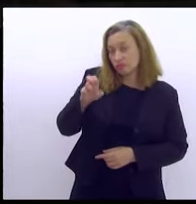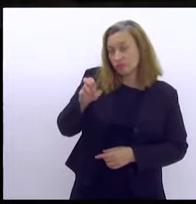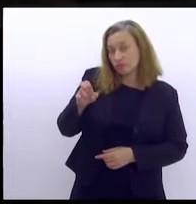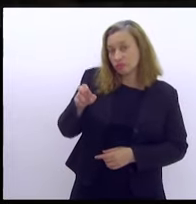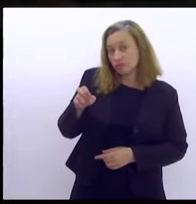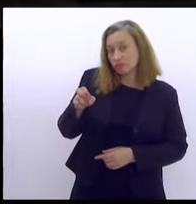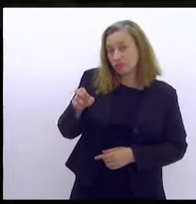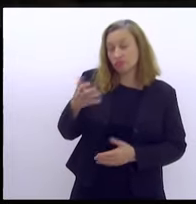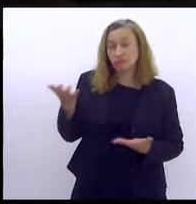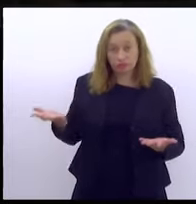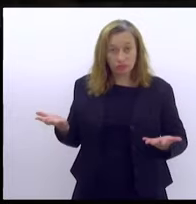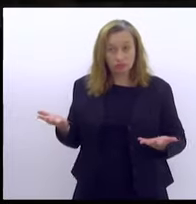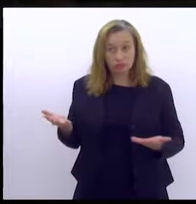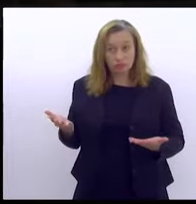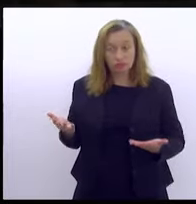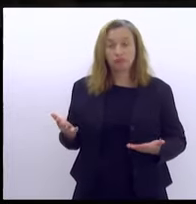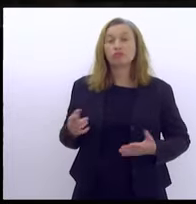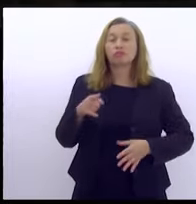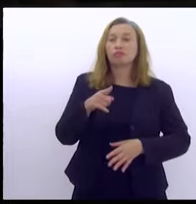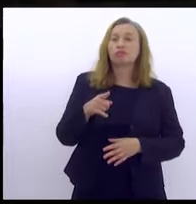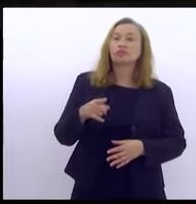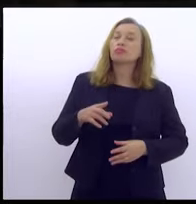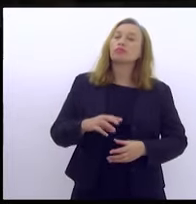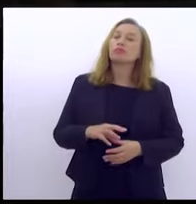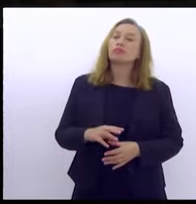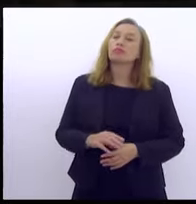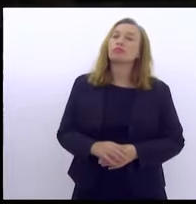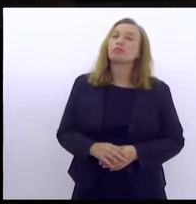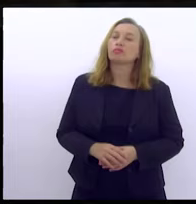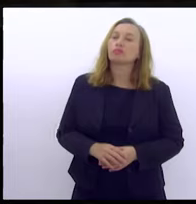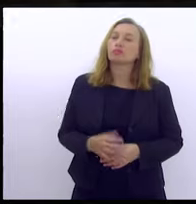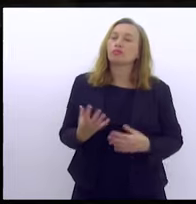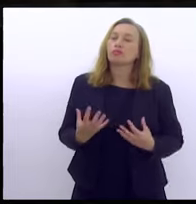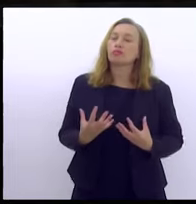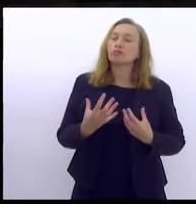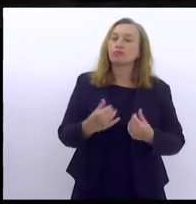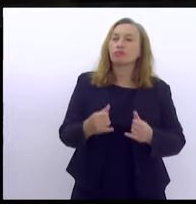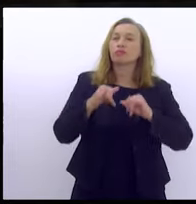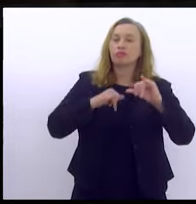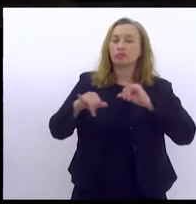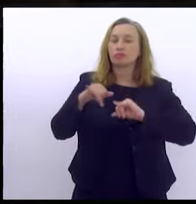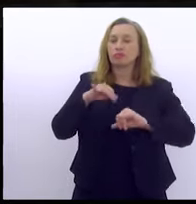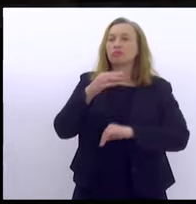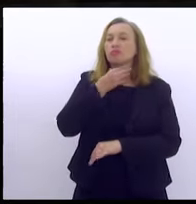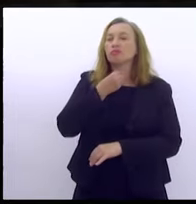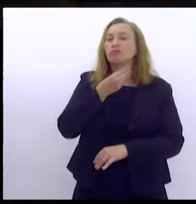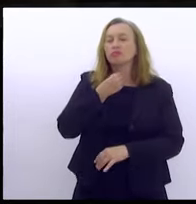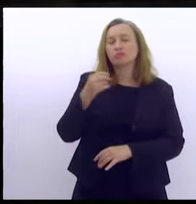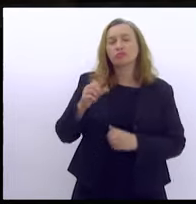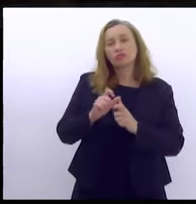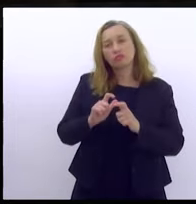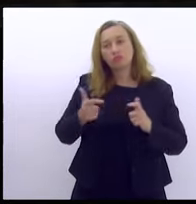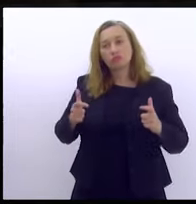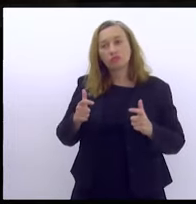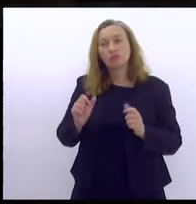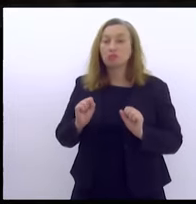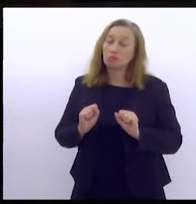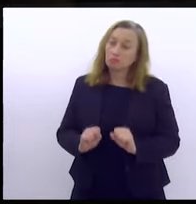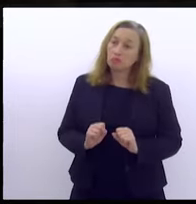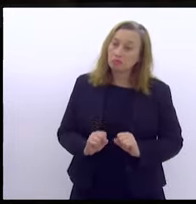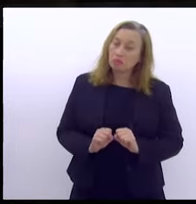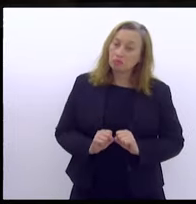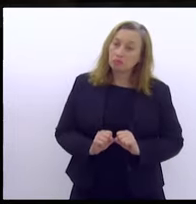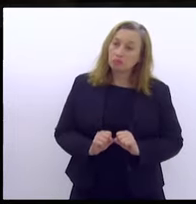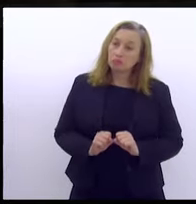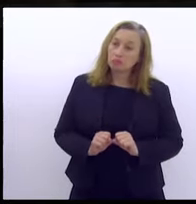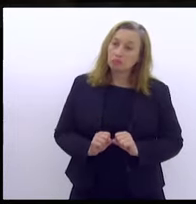A chance dele ser impregnado por uma notícia completamente falsa é muito grande. Isso pode